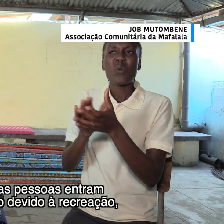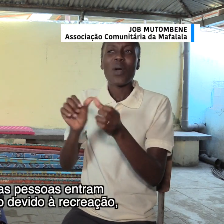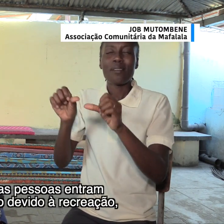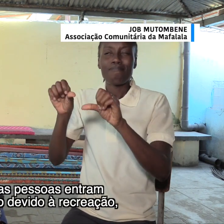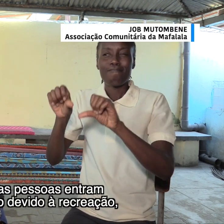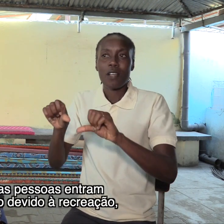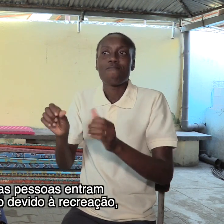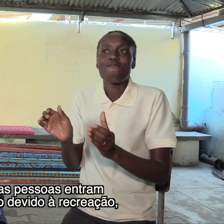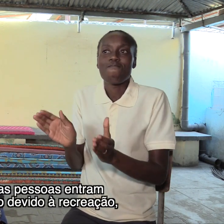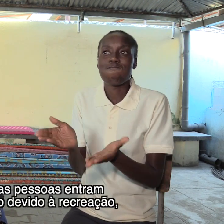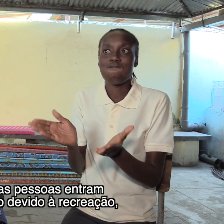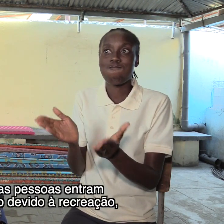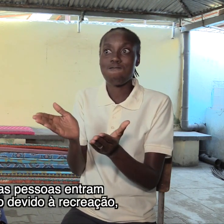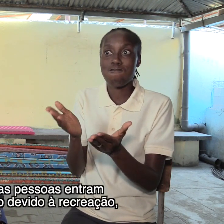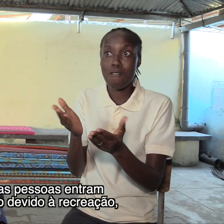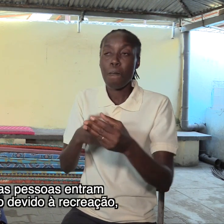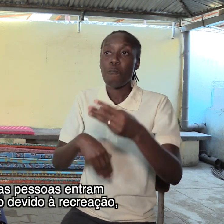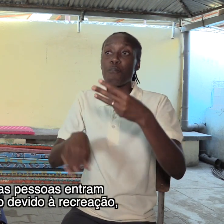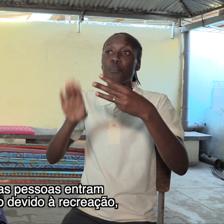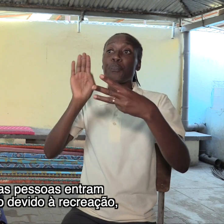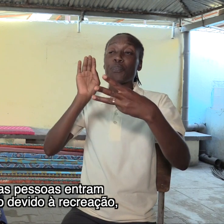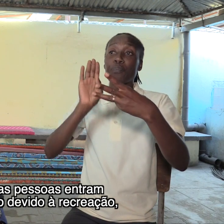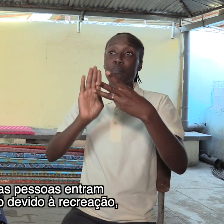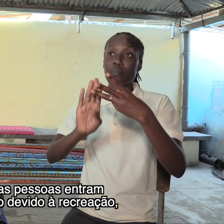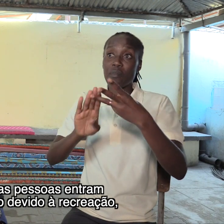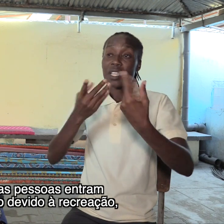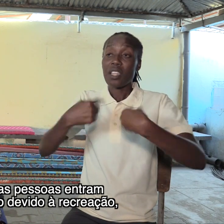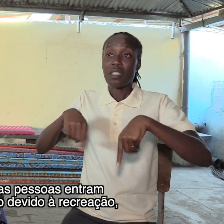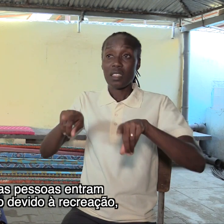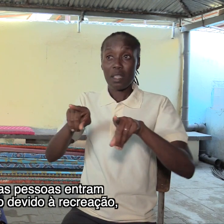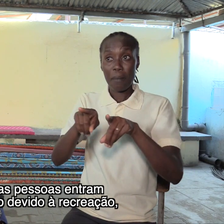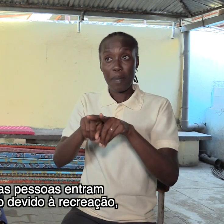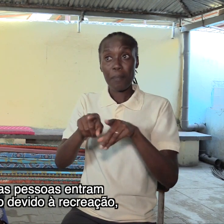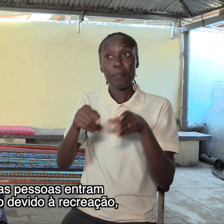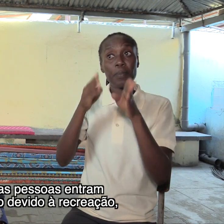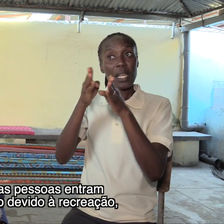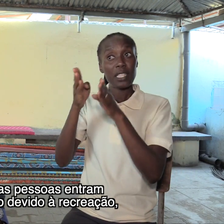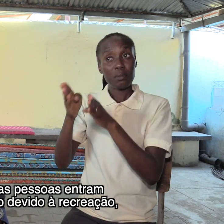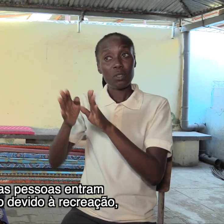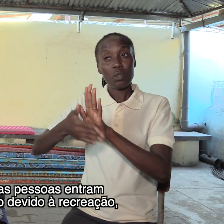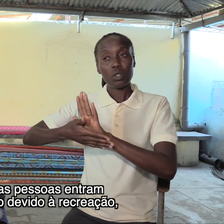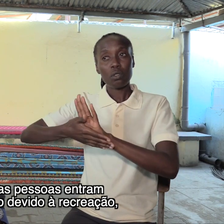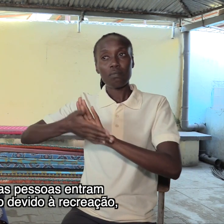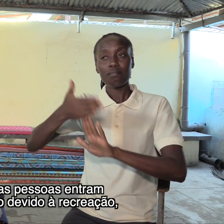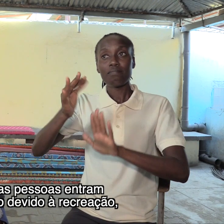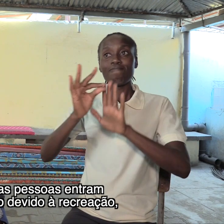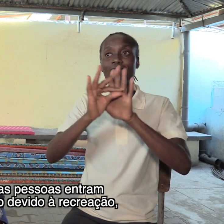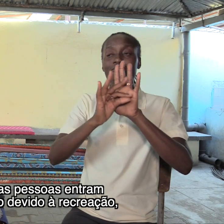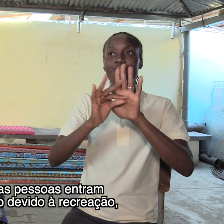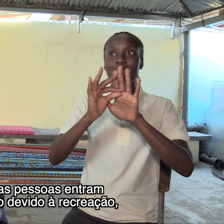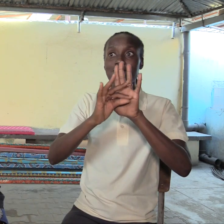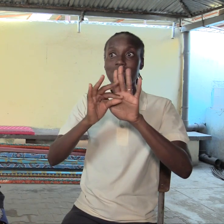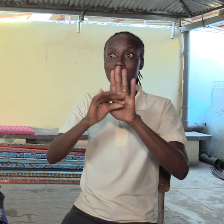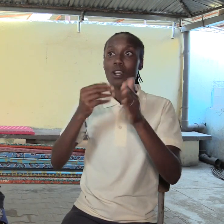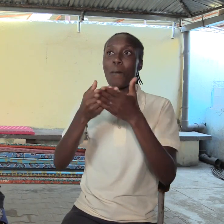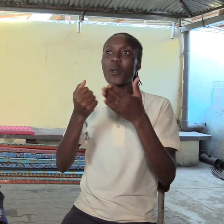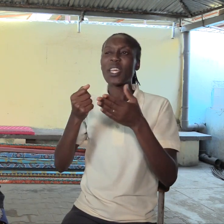também as pessoas entram neste mundo devido à recriação.